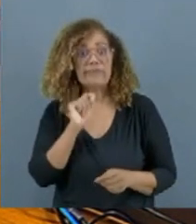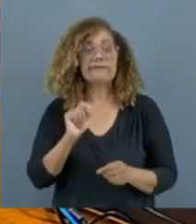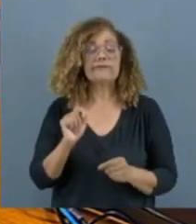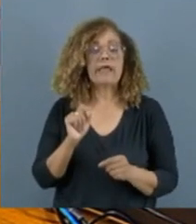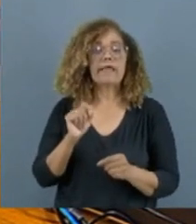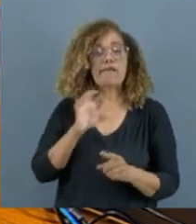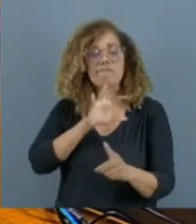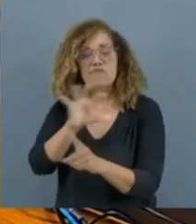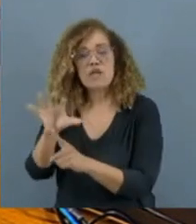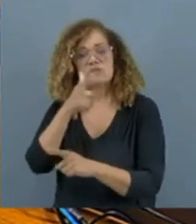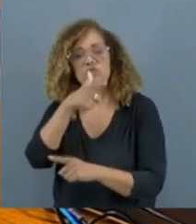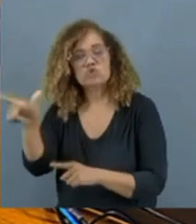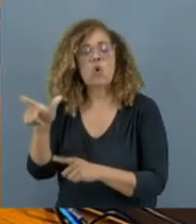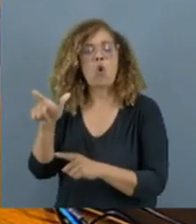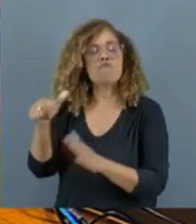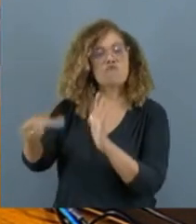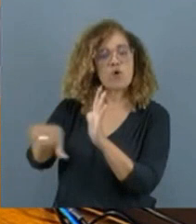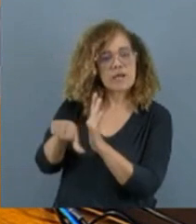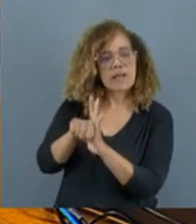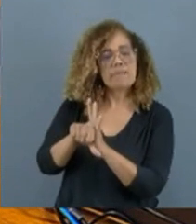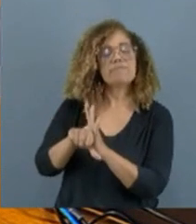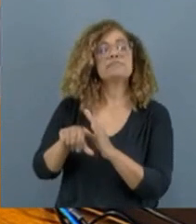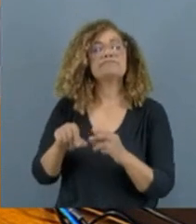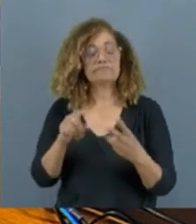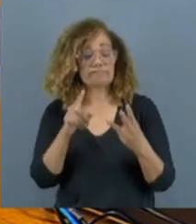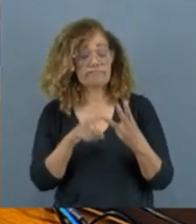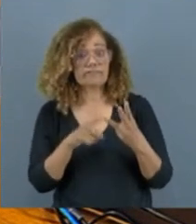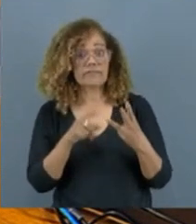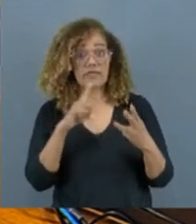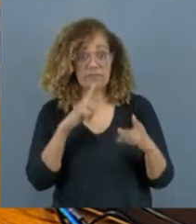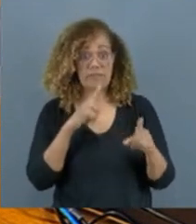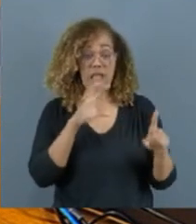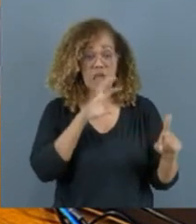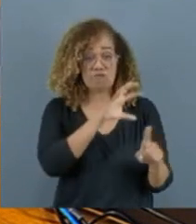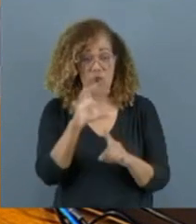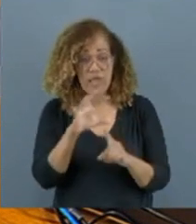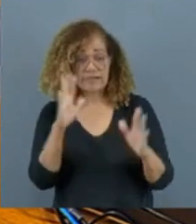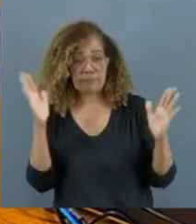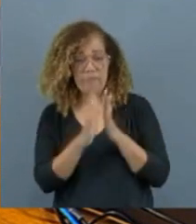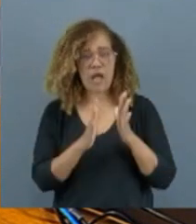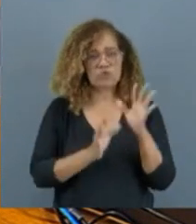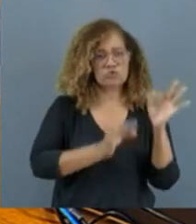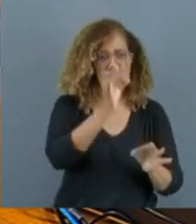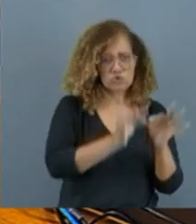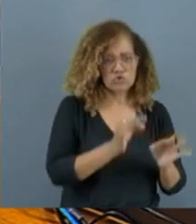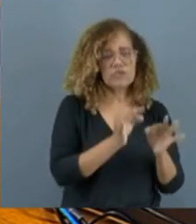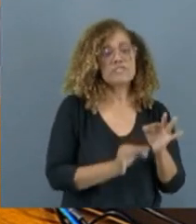envolverem novamente em atividades criminosas. Nós temos um impacto na percepção de justiça,